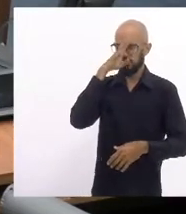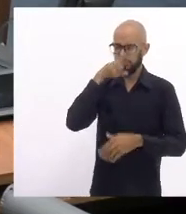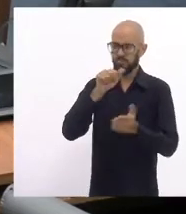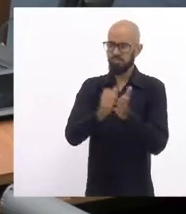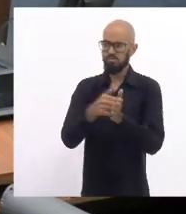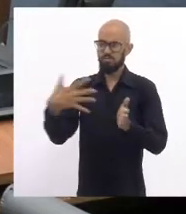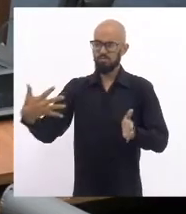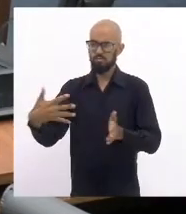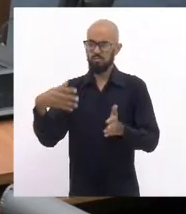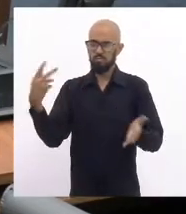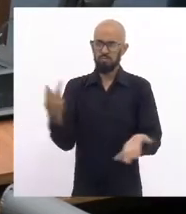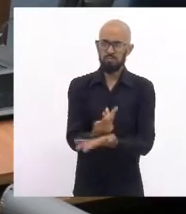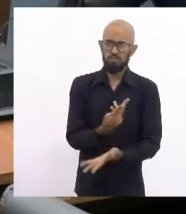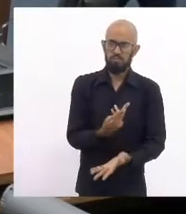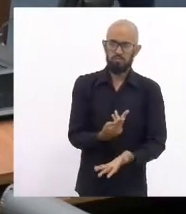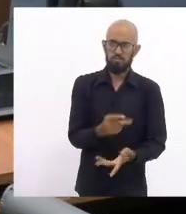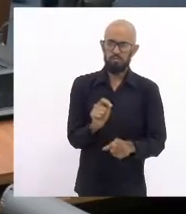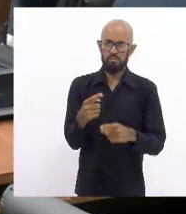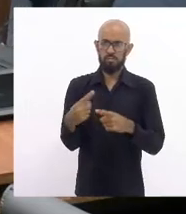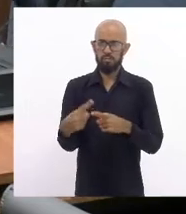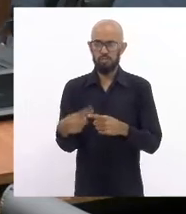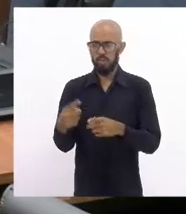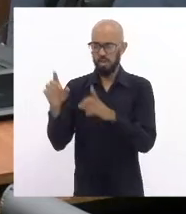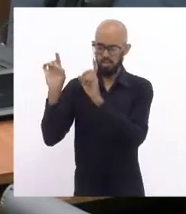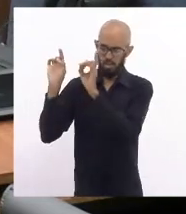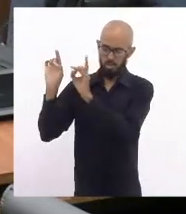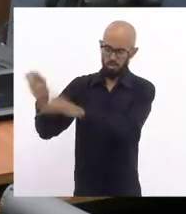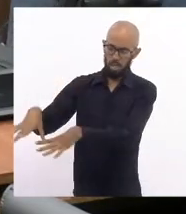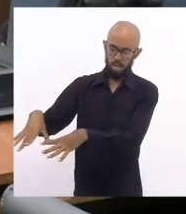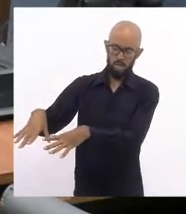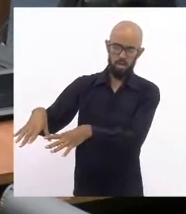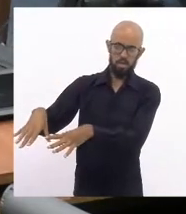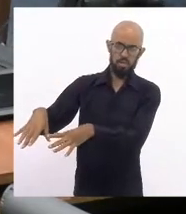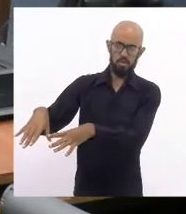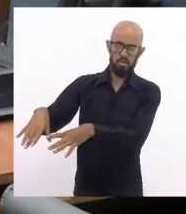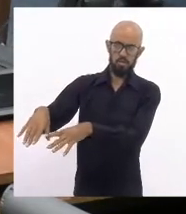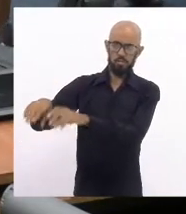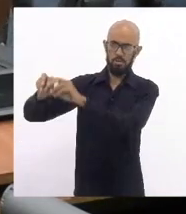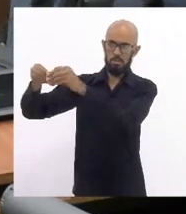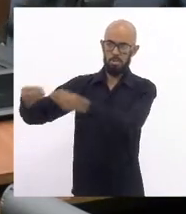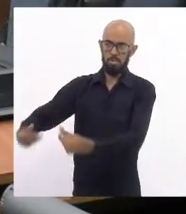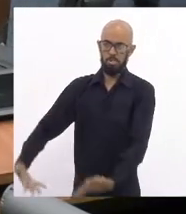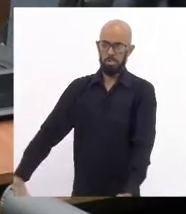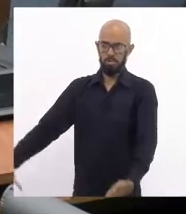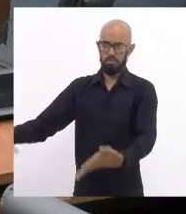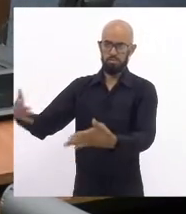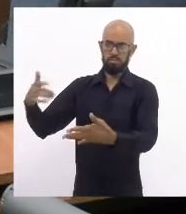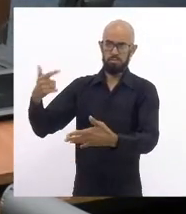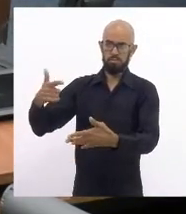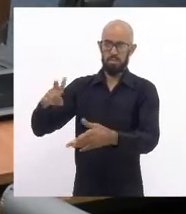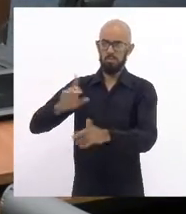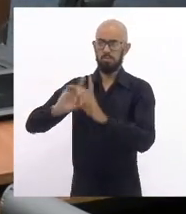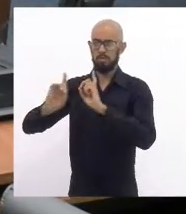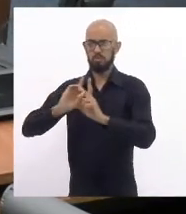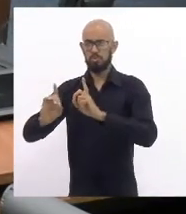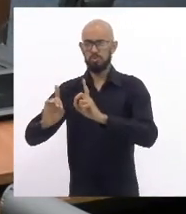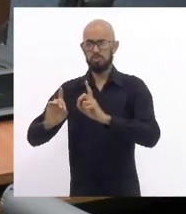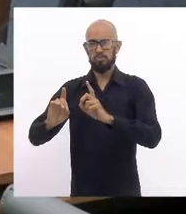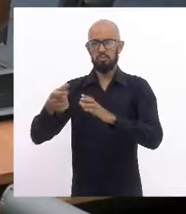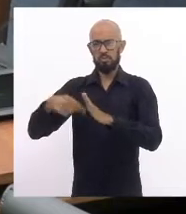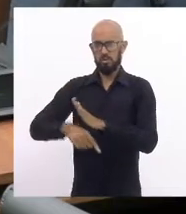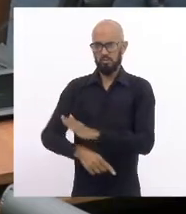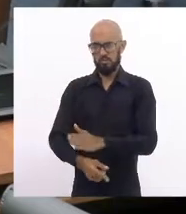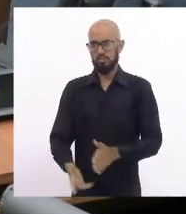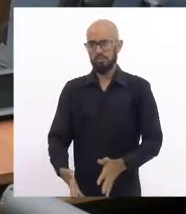princípio, porque é o bota abaixo, vamos demolir, sem uma discussão mais